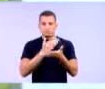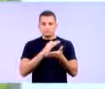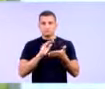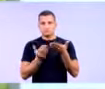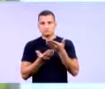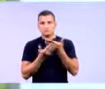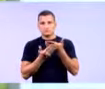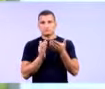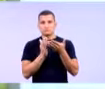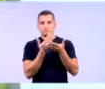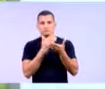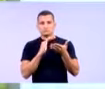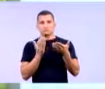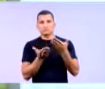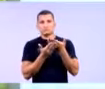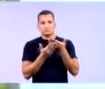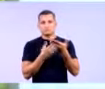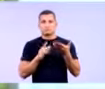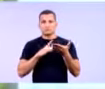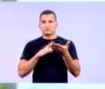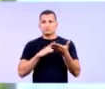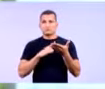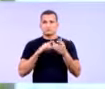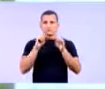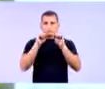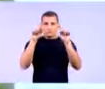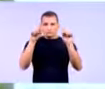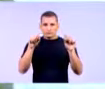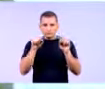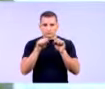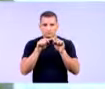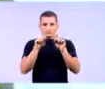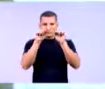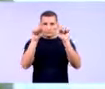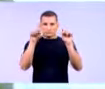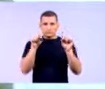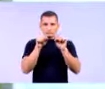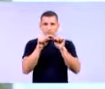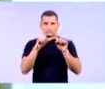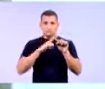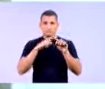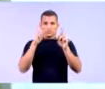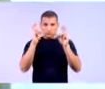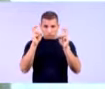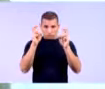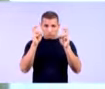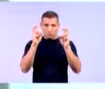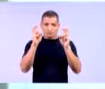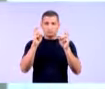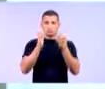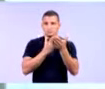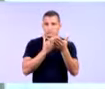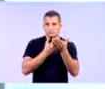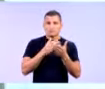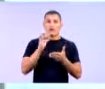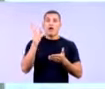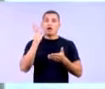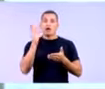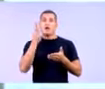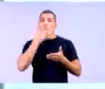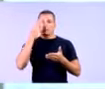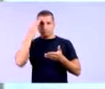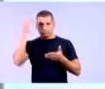no verso da folha de rosto, um quadradinho que fica destacado o título do livro, quem foi o autor desse